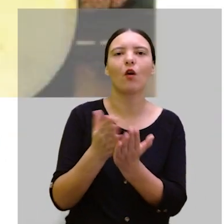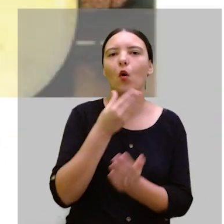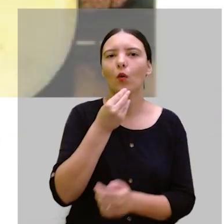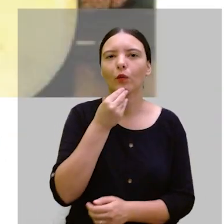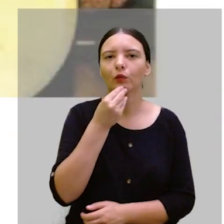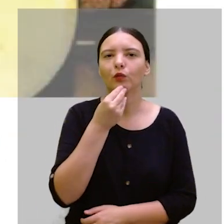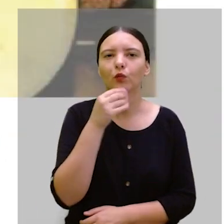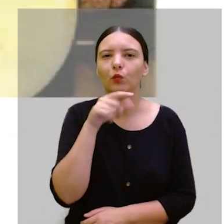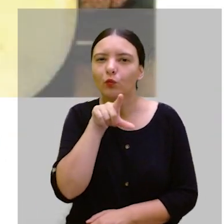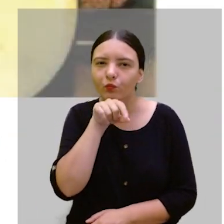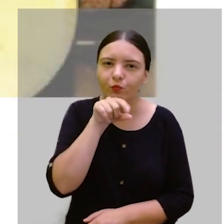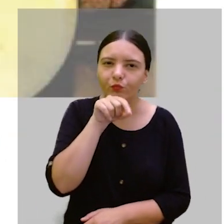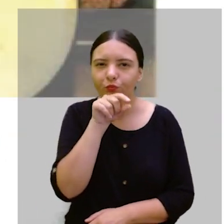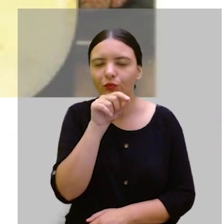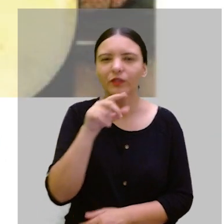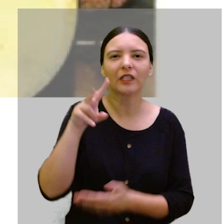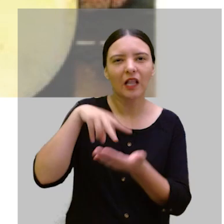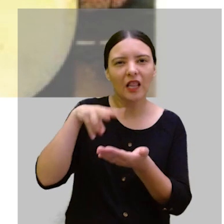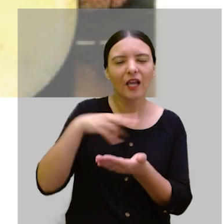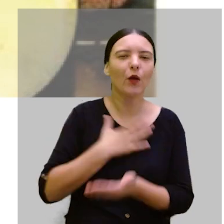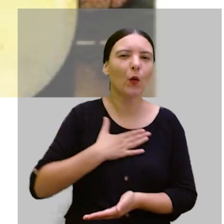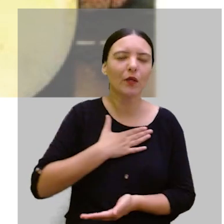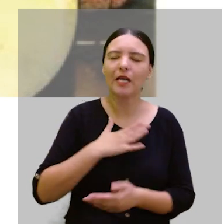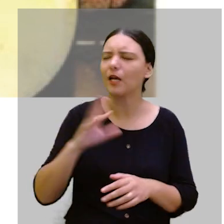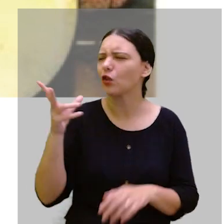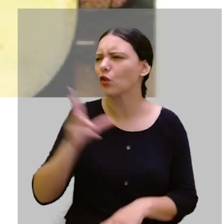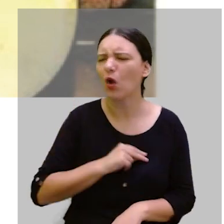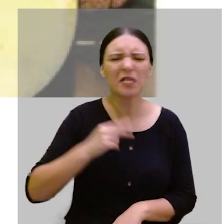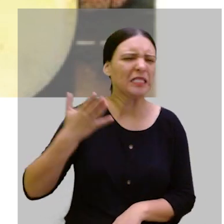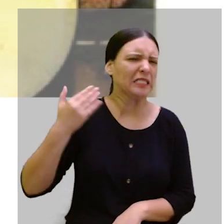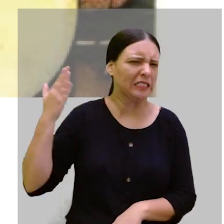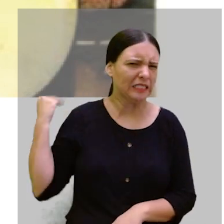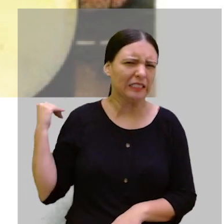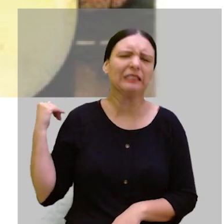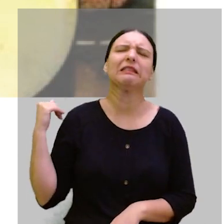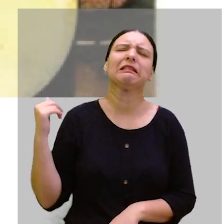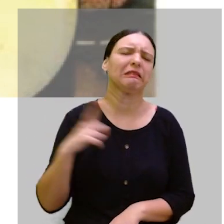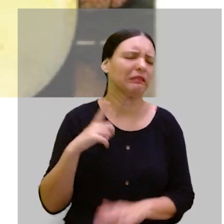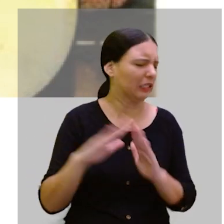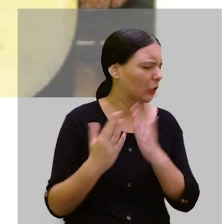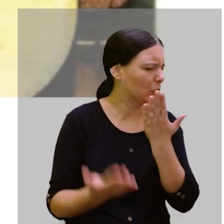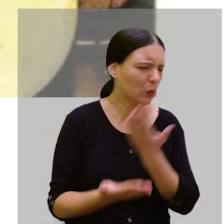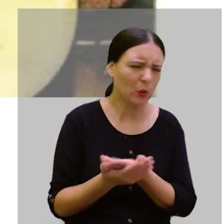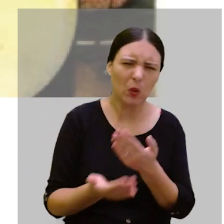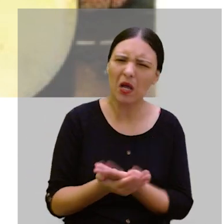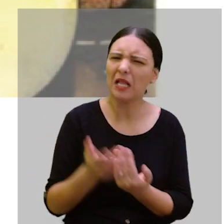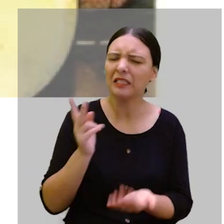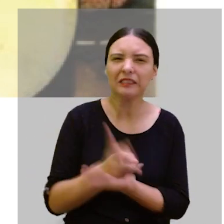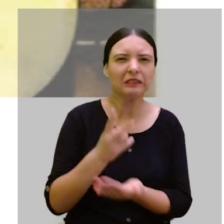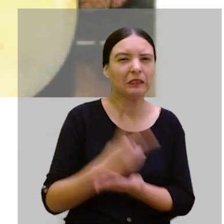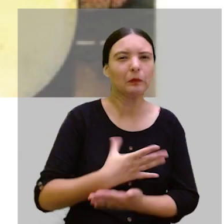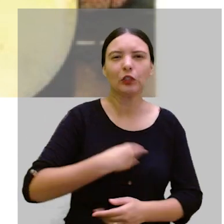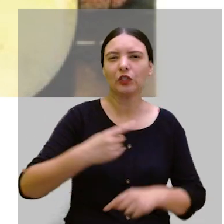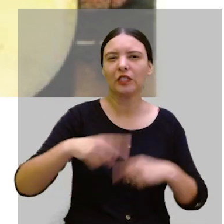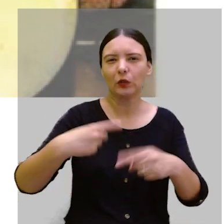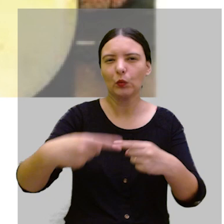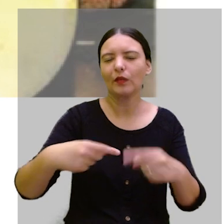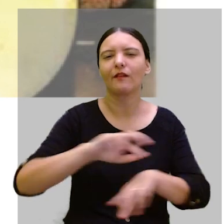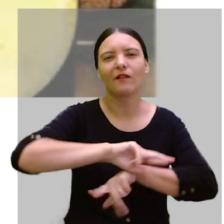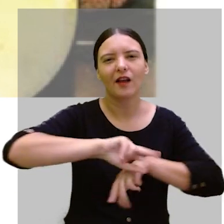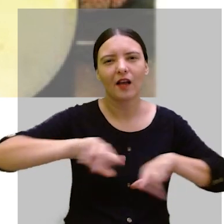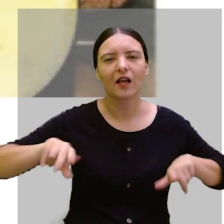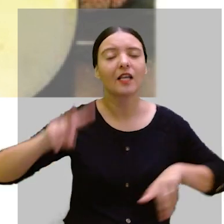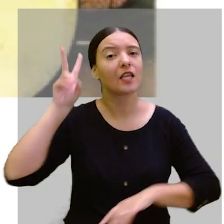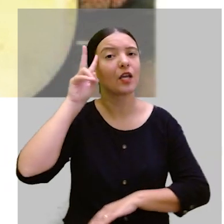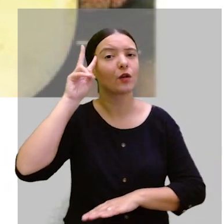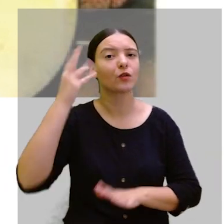Pintinho, Para Gostar de Ler, isso foi um clássico da minha vida escolar. Isso marcou uma geração de leitores. E a história